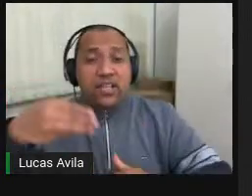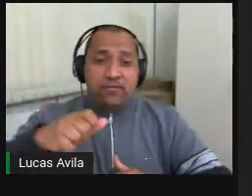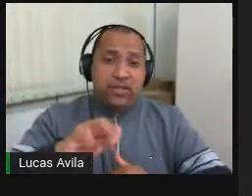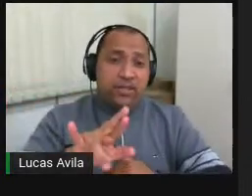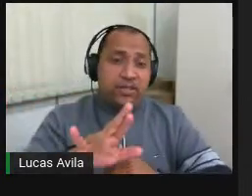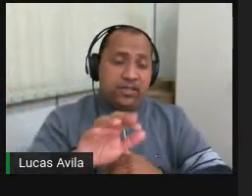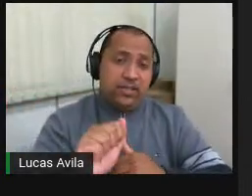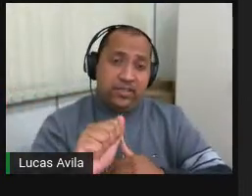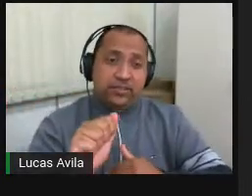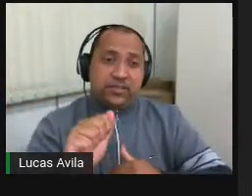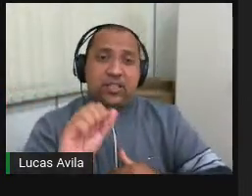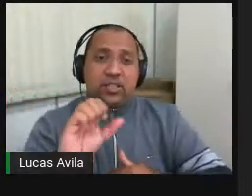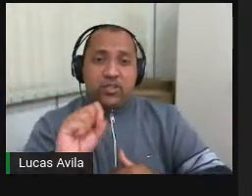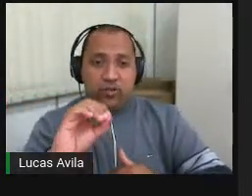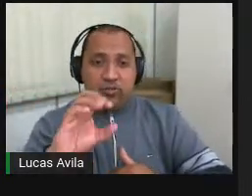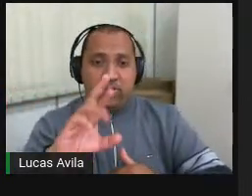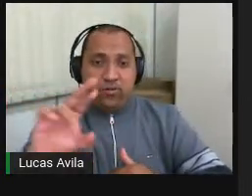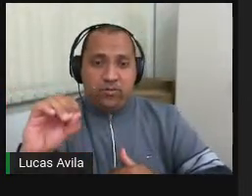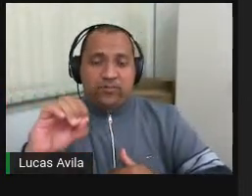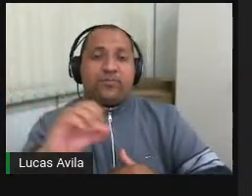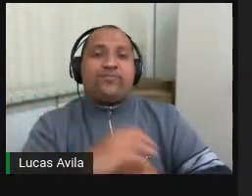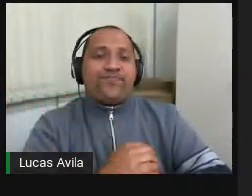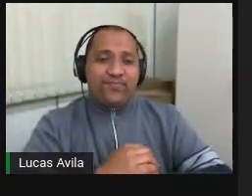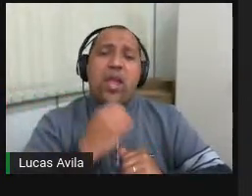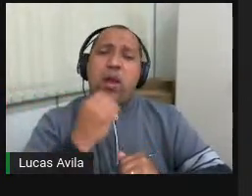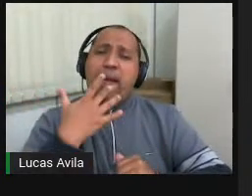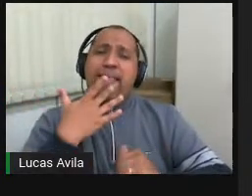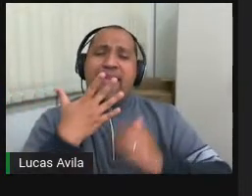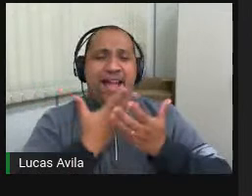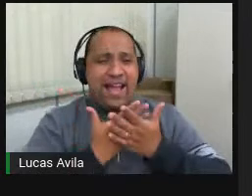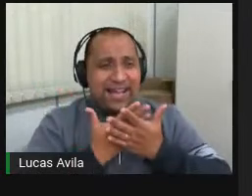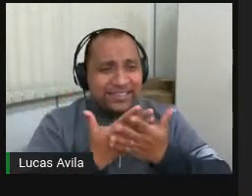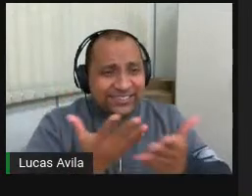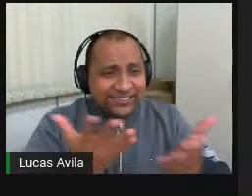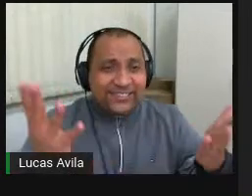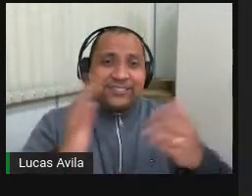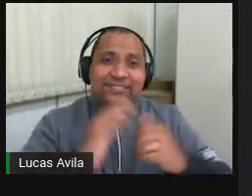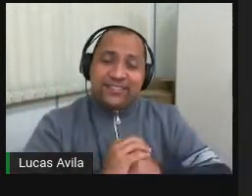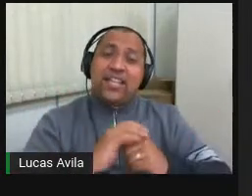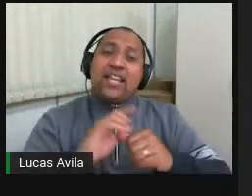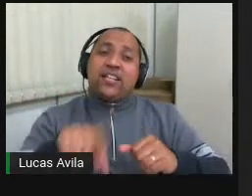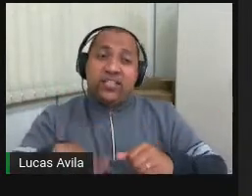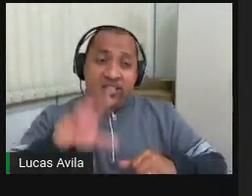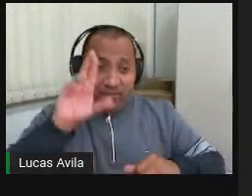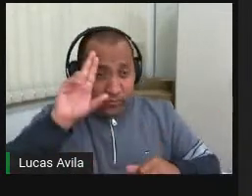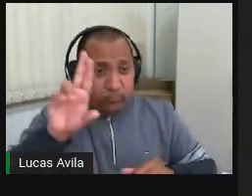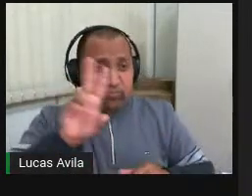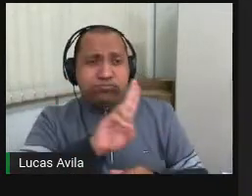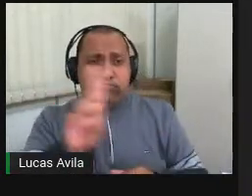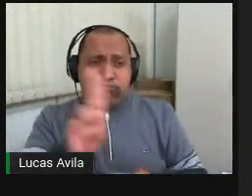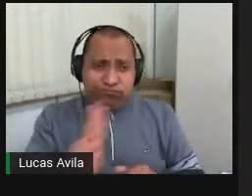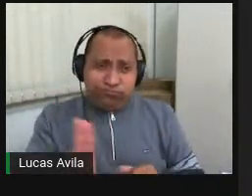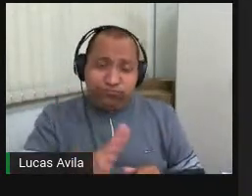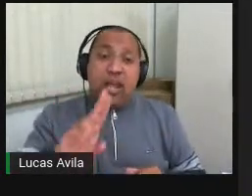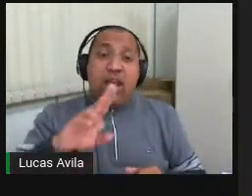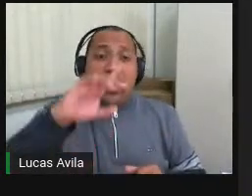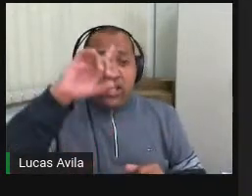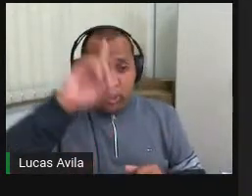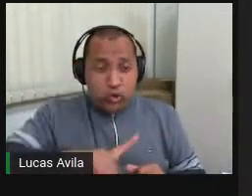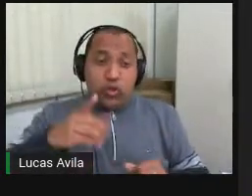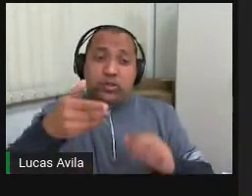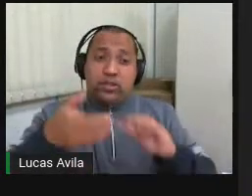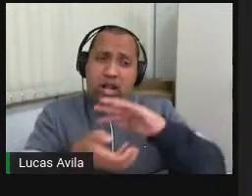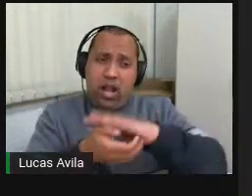Farias Marques. Boa tarde a todas e a todos, as autoridades, diretora, coordenador